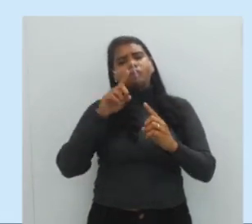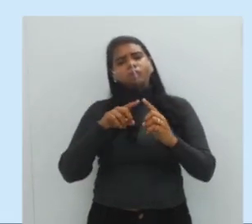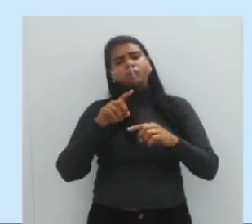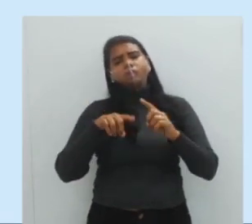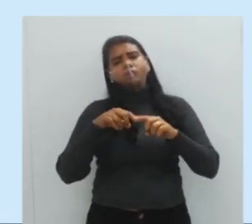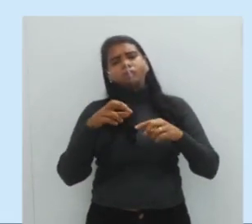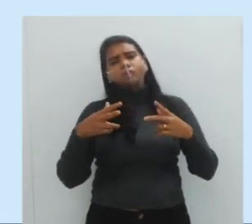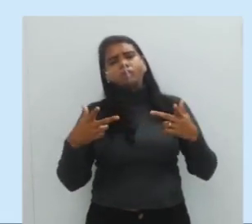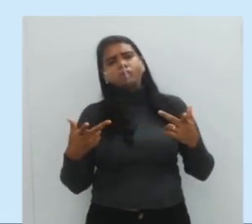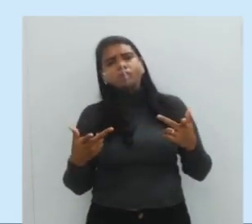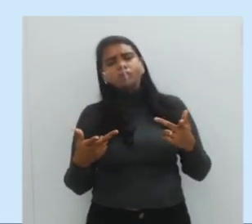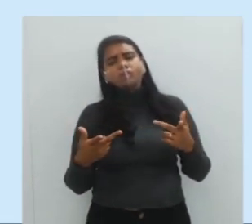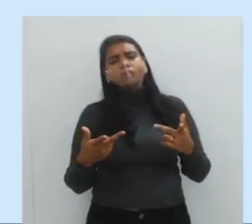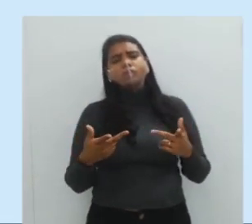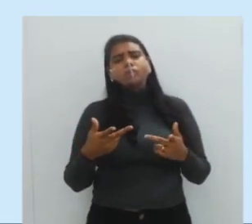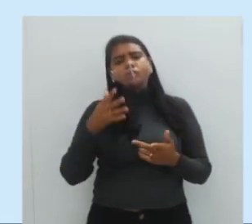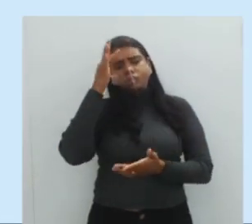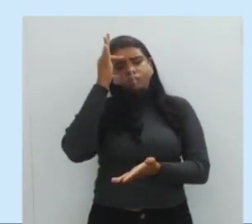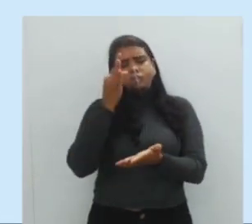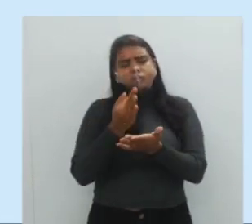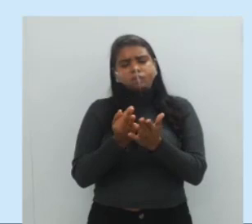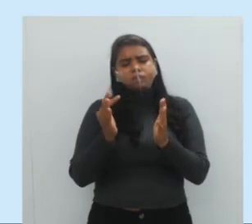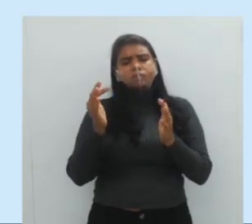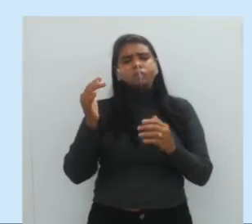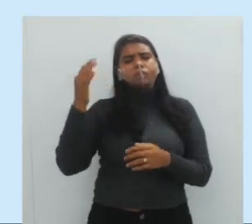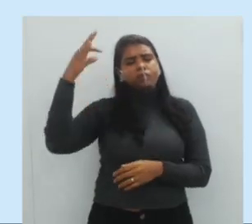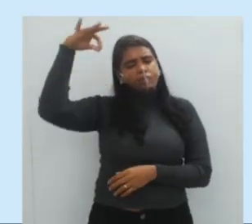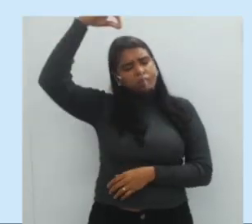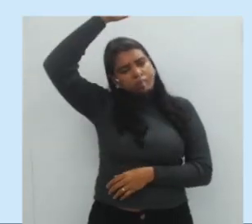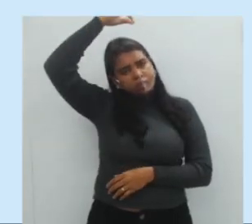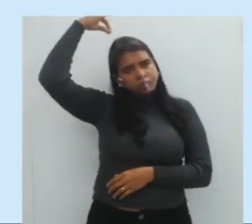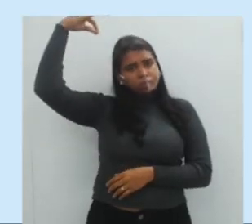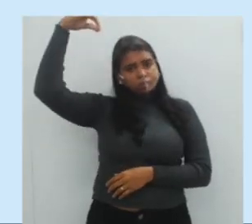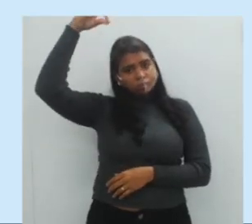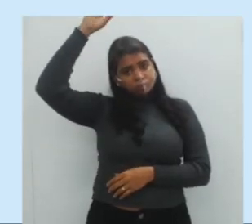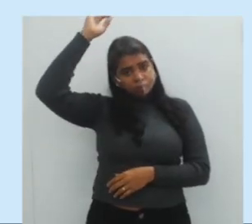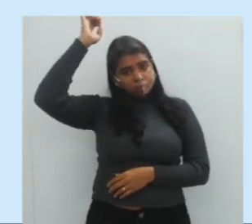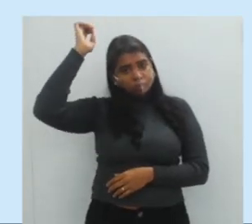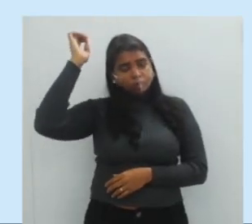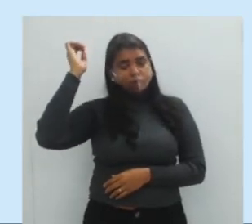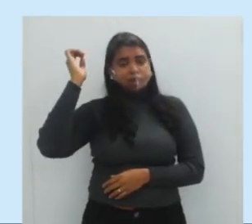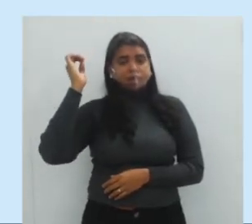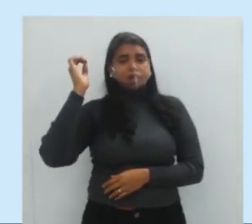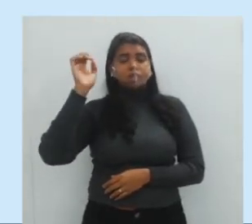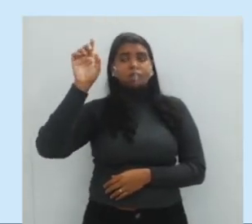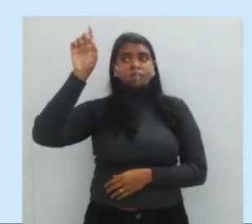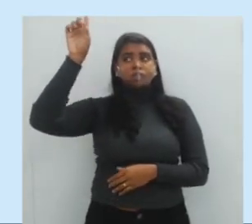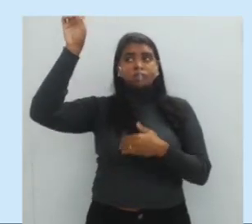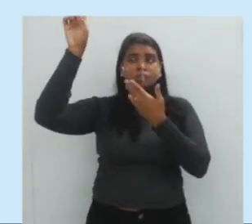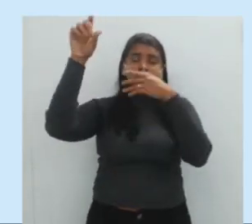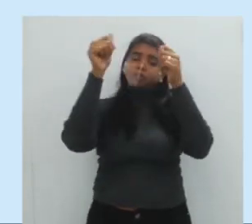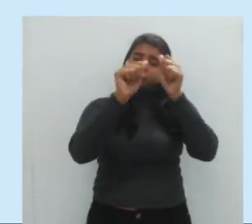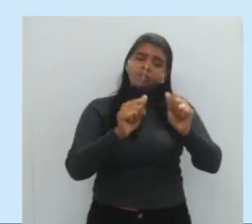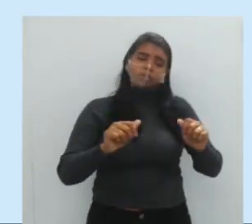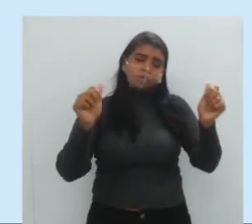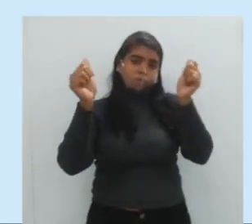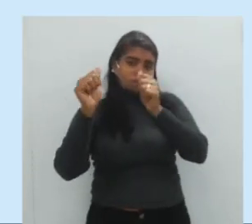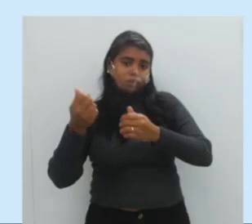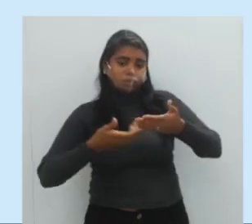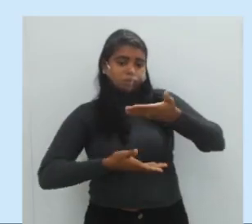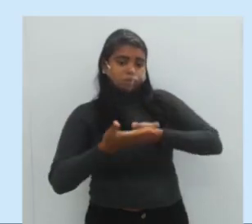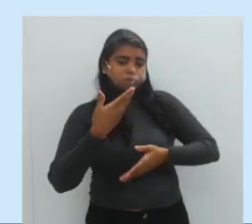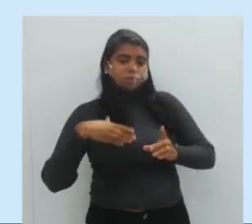objetos, símbolos, para fins espirituais, que são, no caso, a relação com Deus ou com